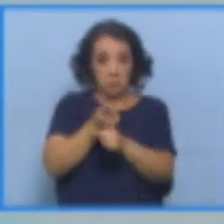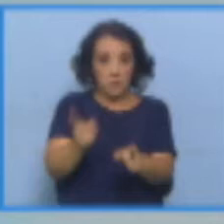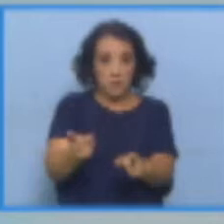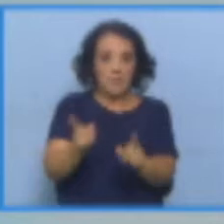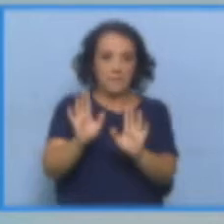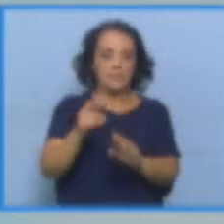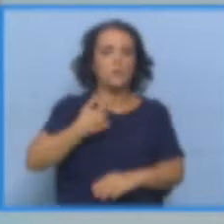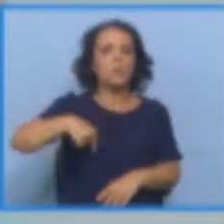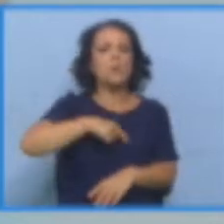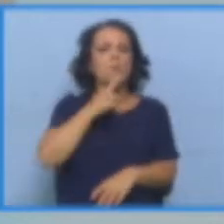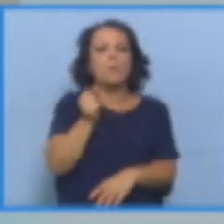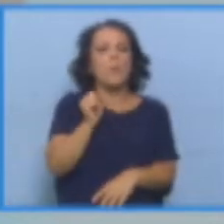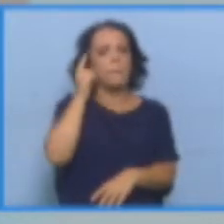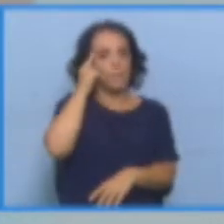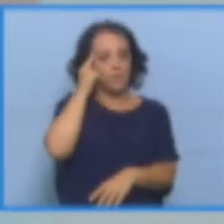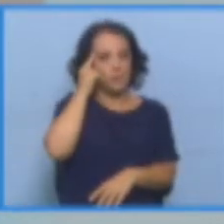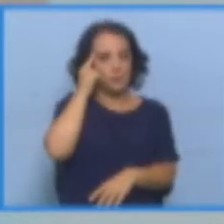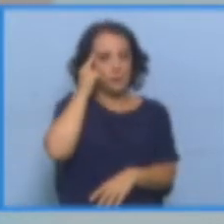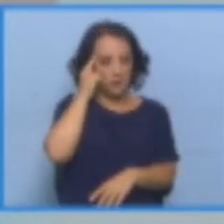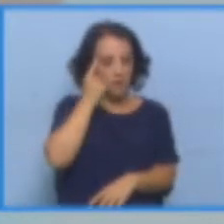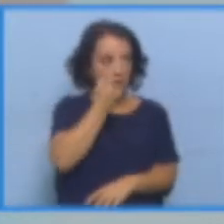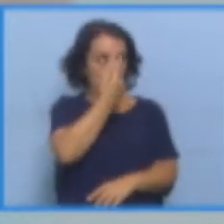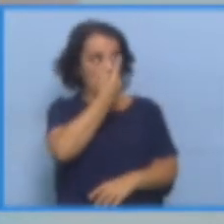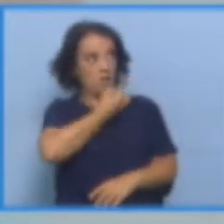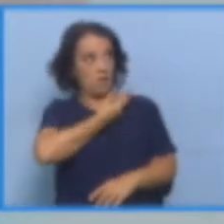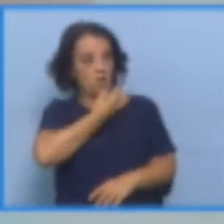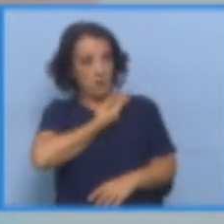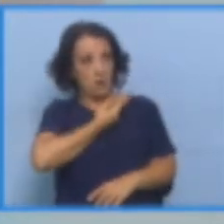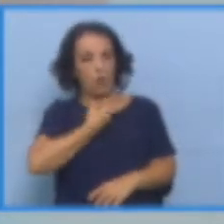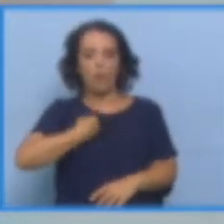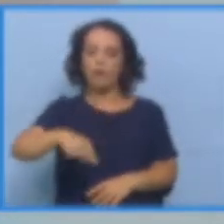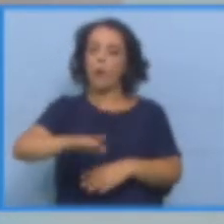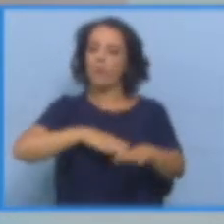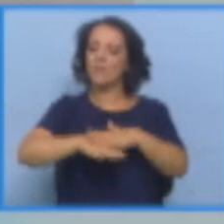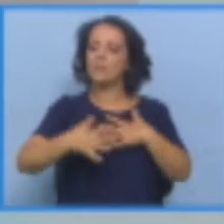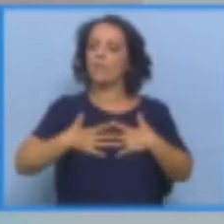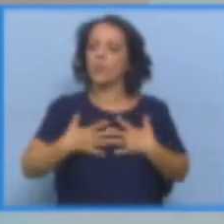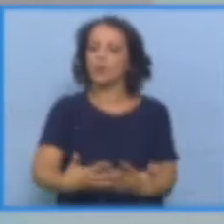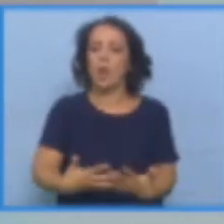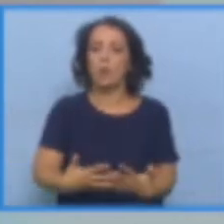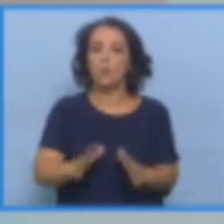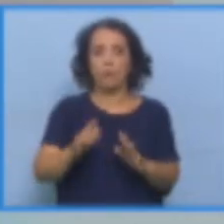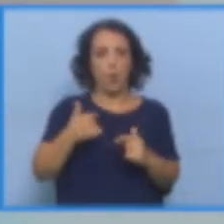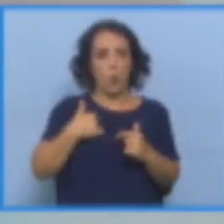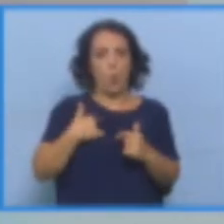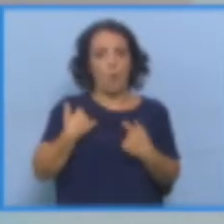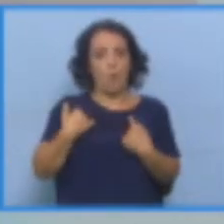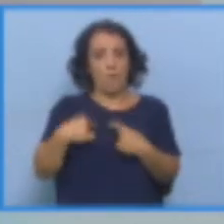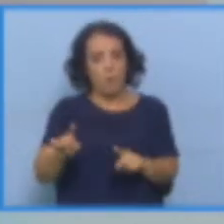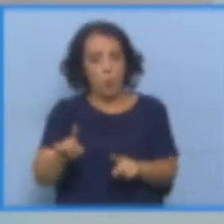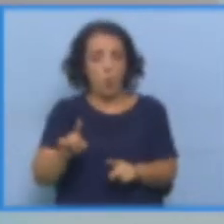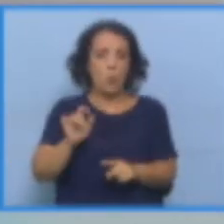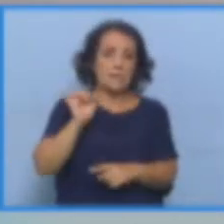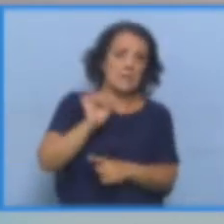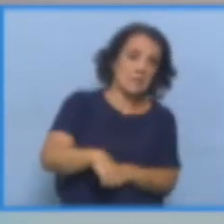Porque nós não podemos entender a missão enquanto tal como uma coisa que eu faço voluntariamente, ou seja, posso fazer ou não fazer. Não.